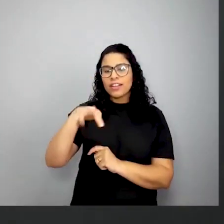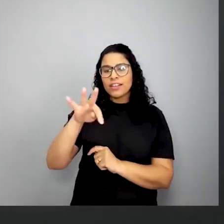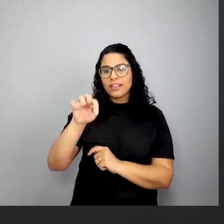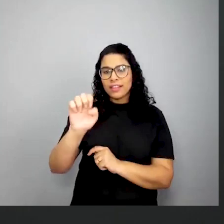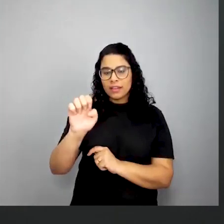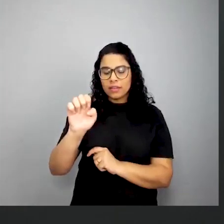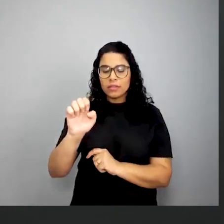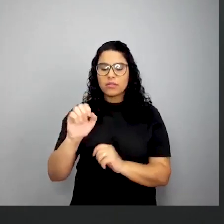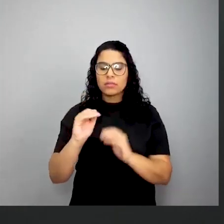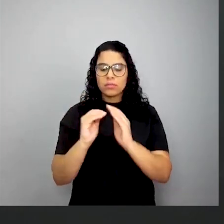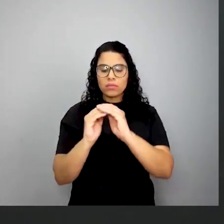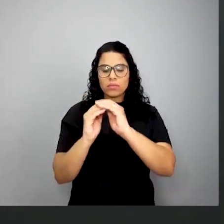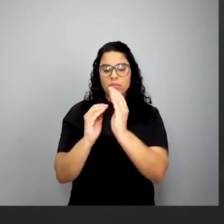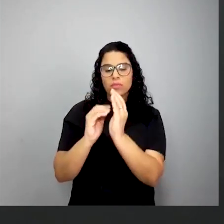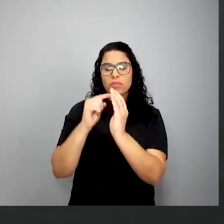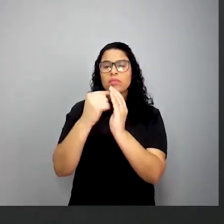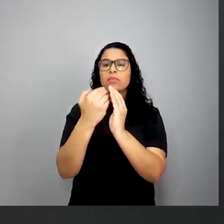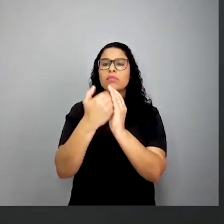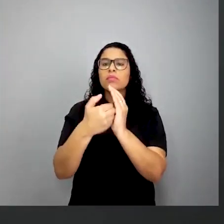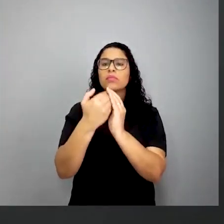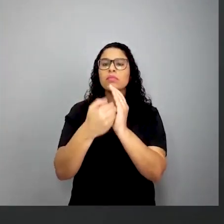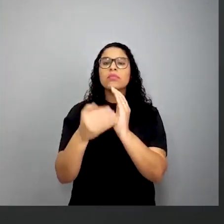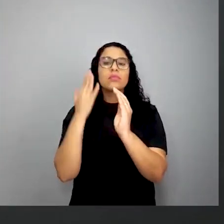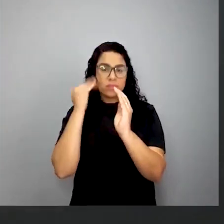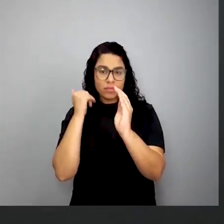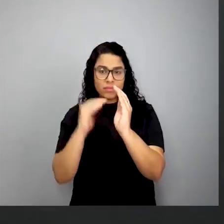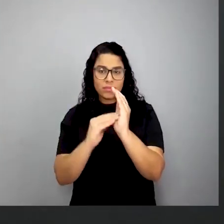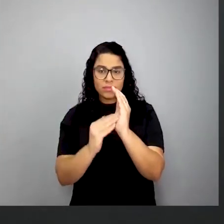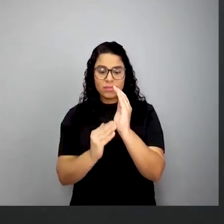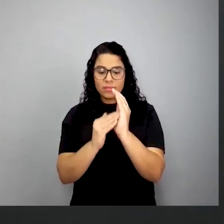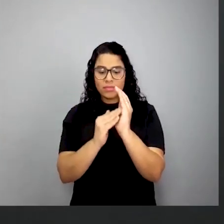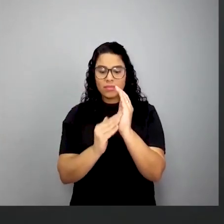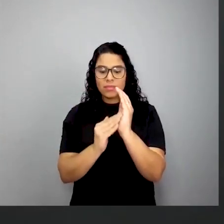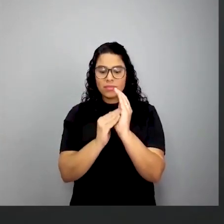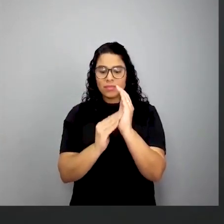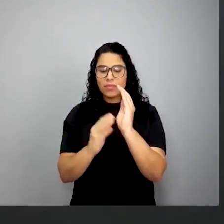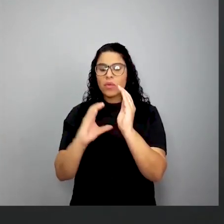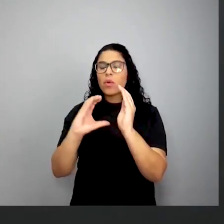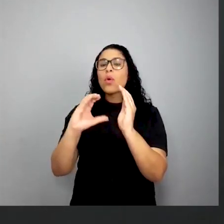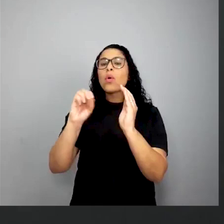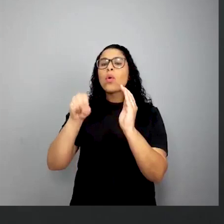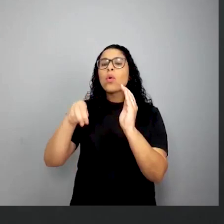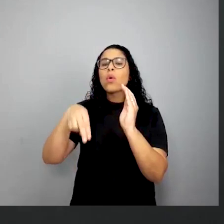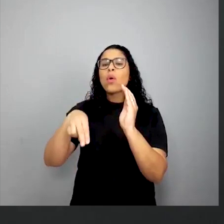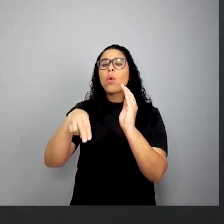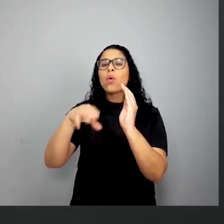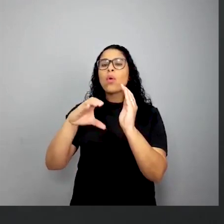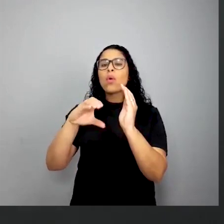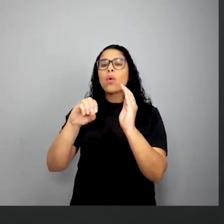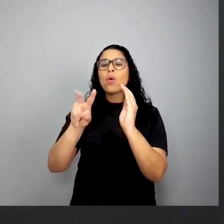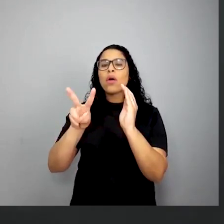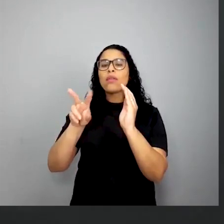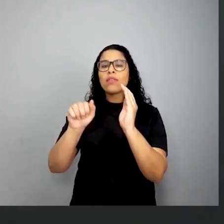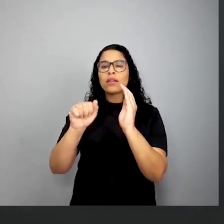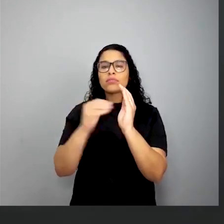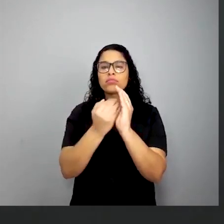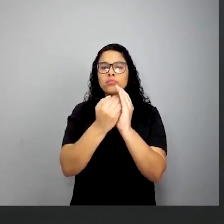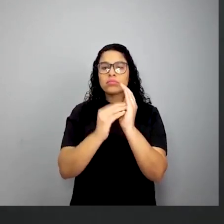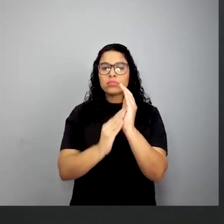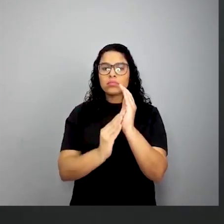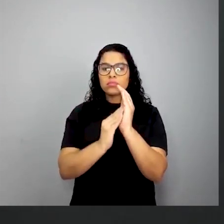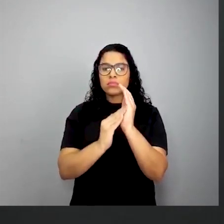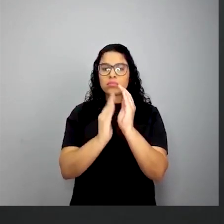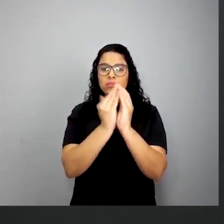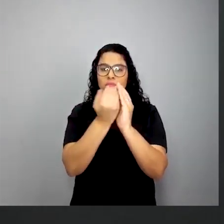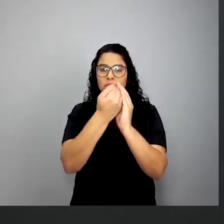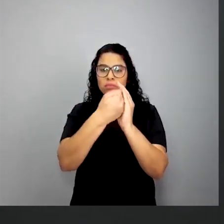da mão, essa partezinha de dentro, é côncava. Por quê? Quando essa pessoa ela está usando